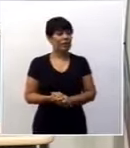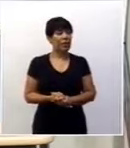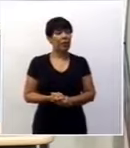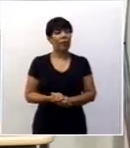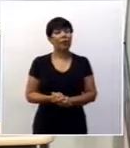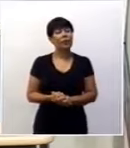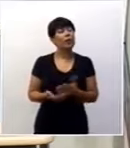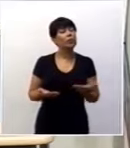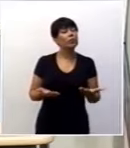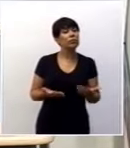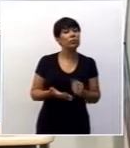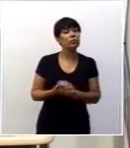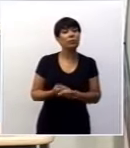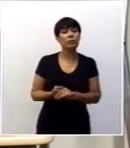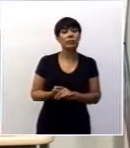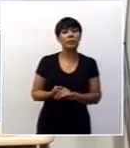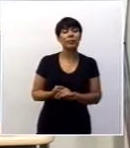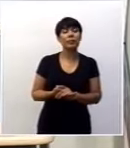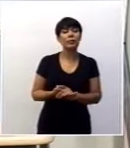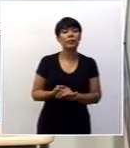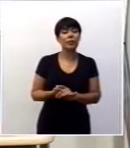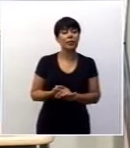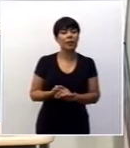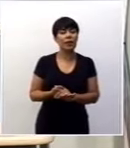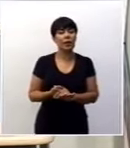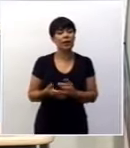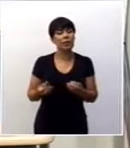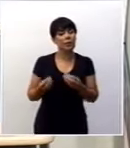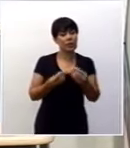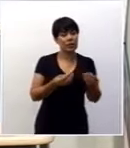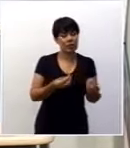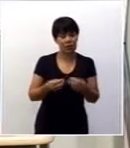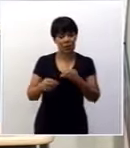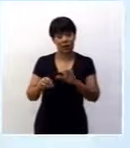E aí, quando a gente fala de sensoriamento remoto,